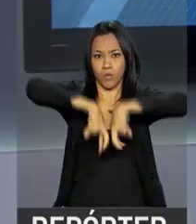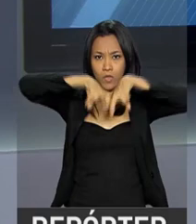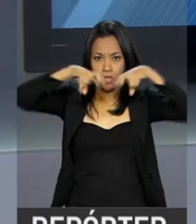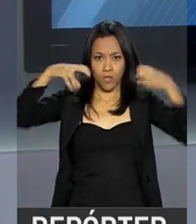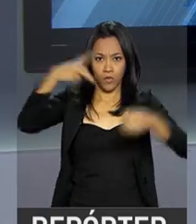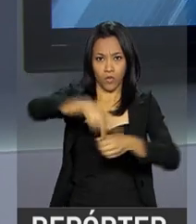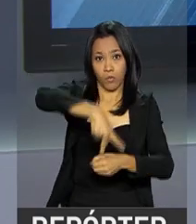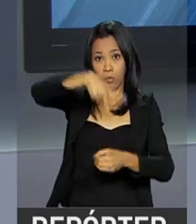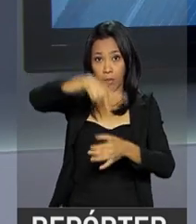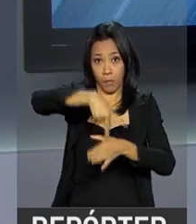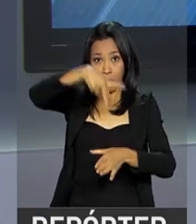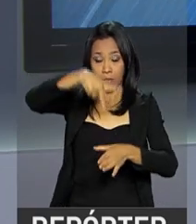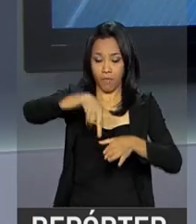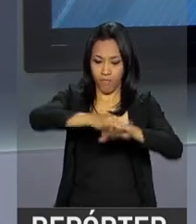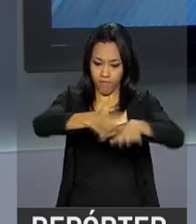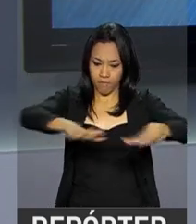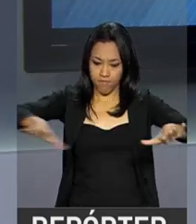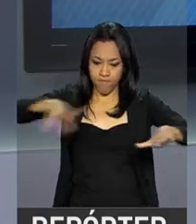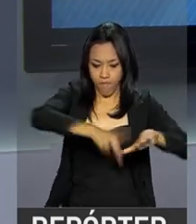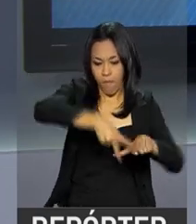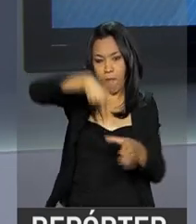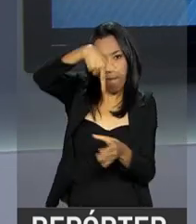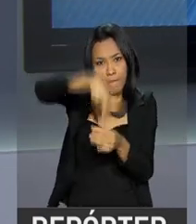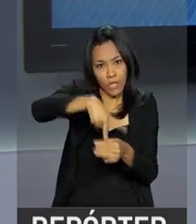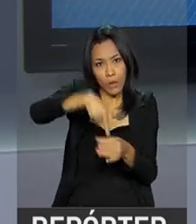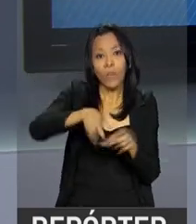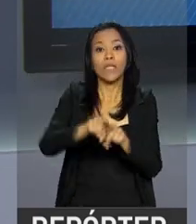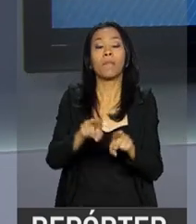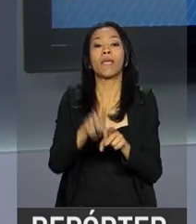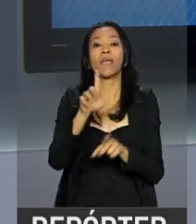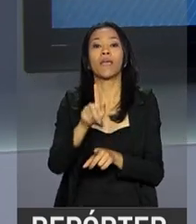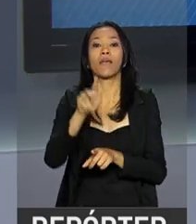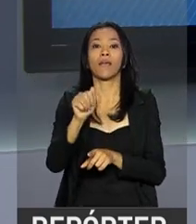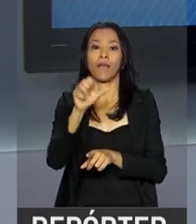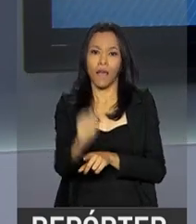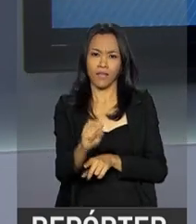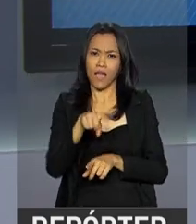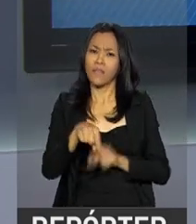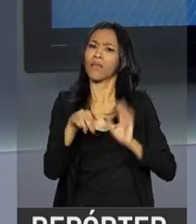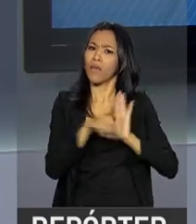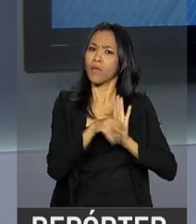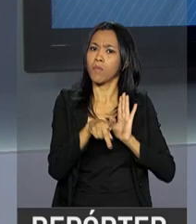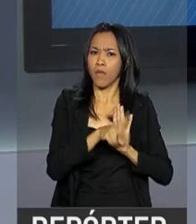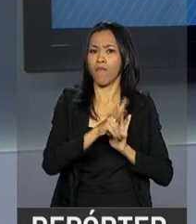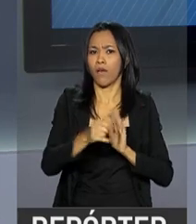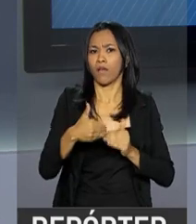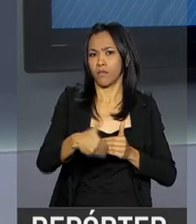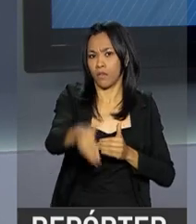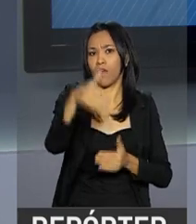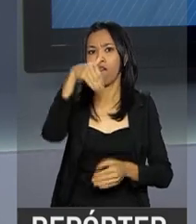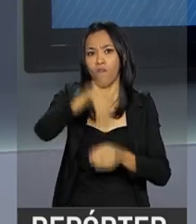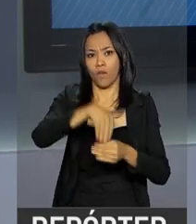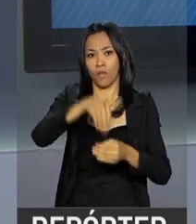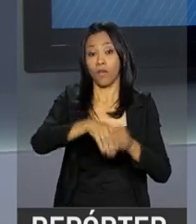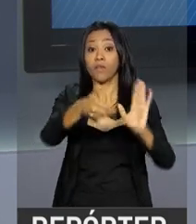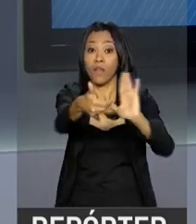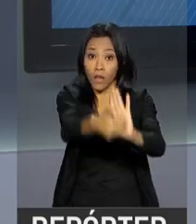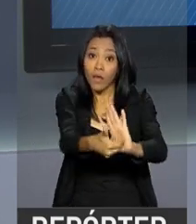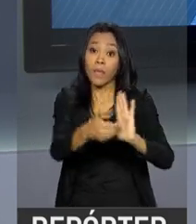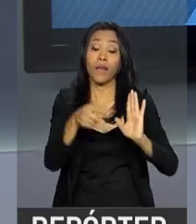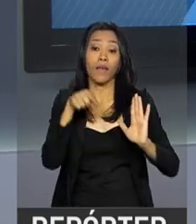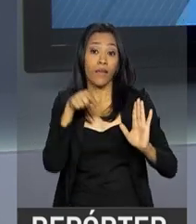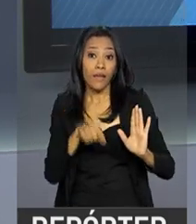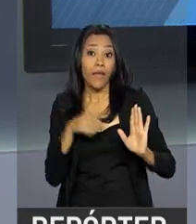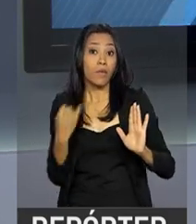segundo pedro parenti a mp deve ser colocado em votação na câmara dos deputados já na próxima semana e é importante para se confirmar